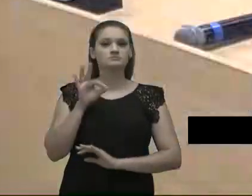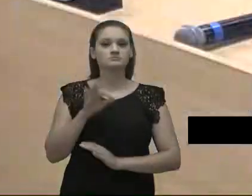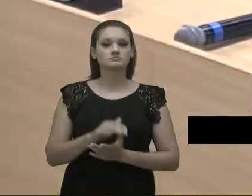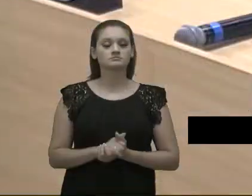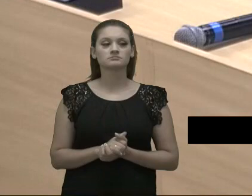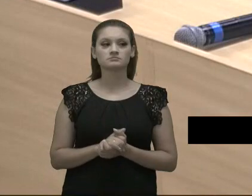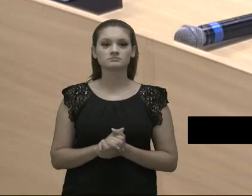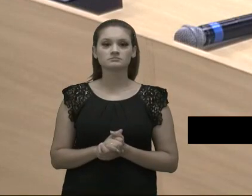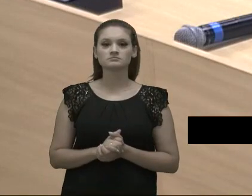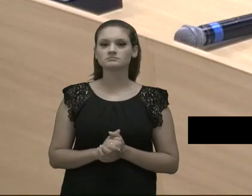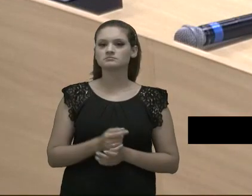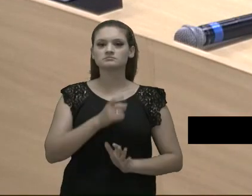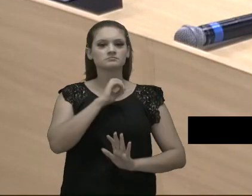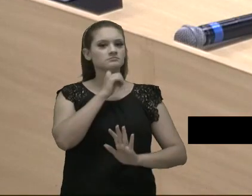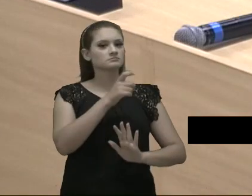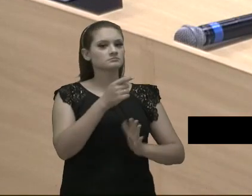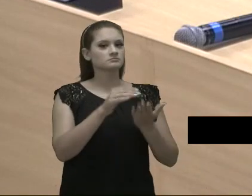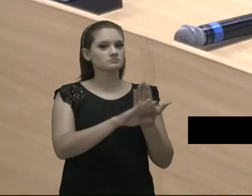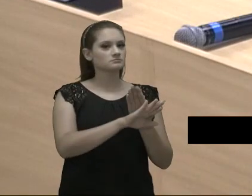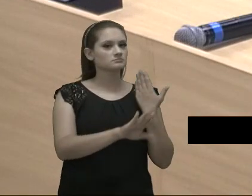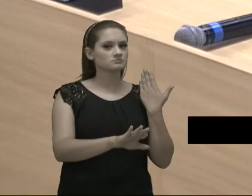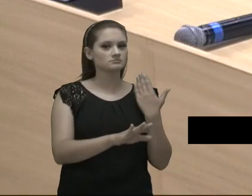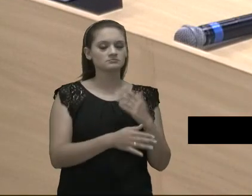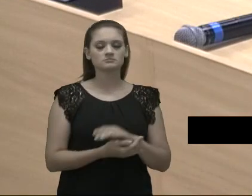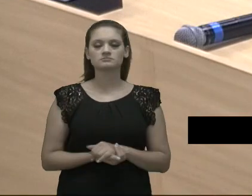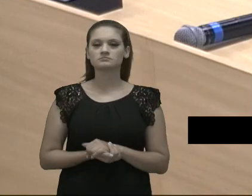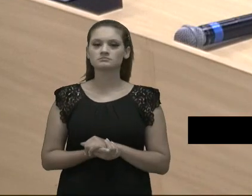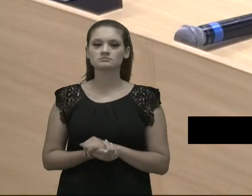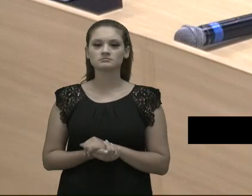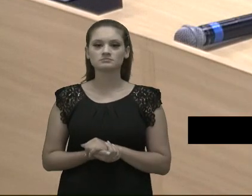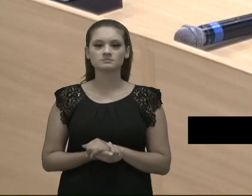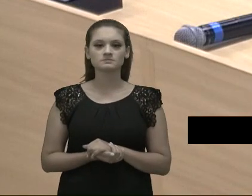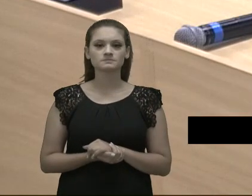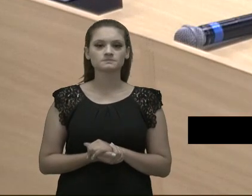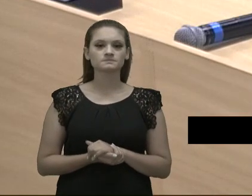Sim. Nenhum por fora que não Nenhum. Fez. Nenhum. Tá.